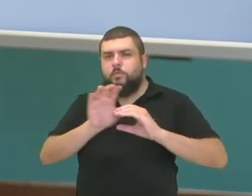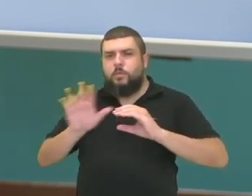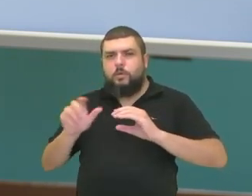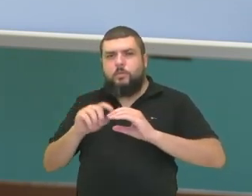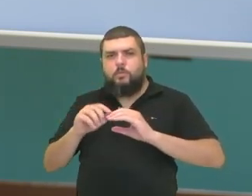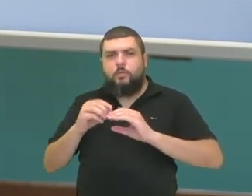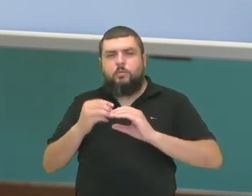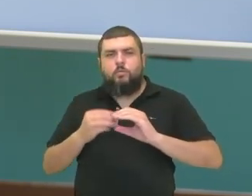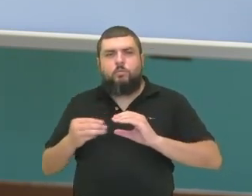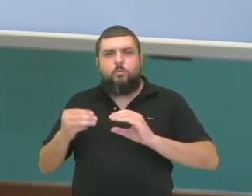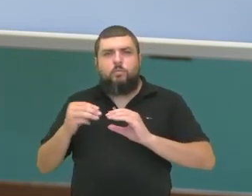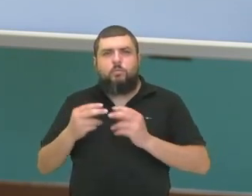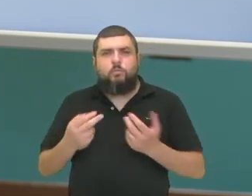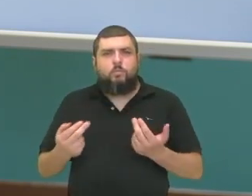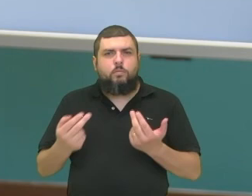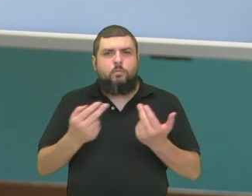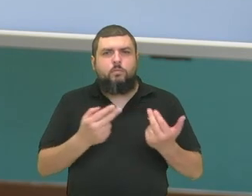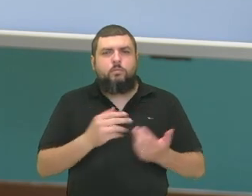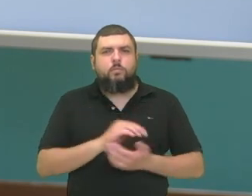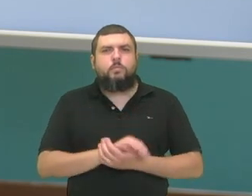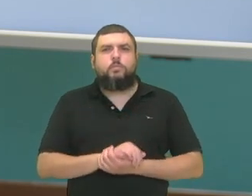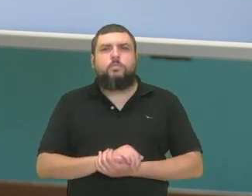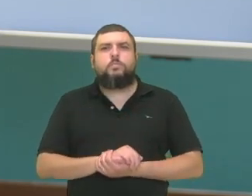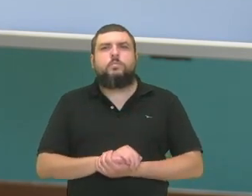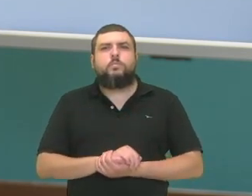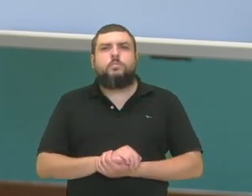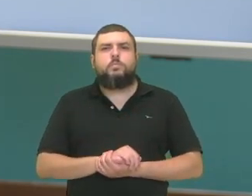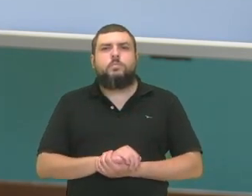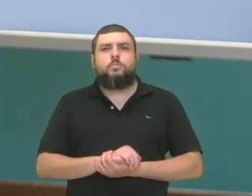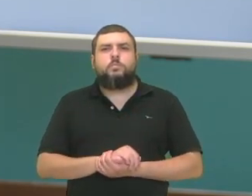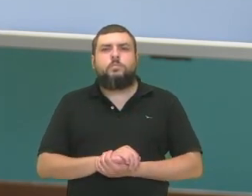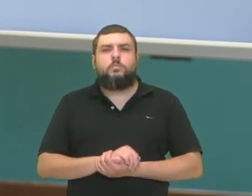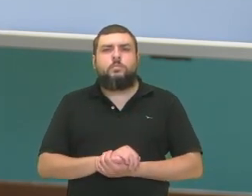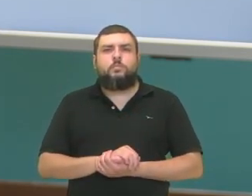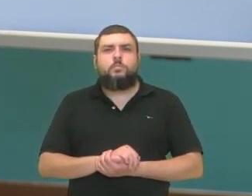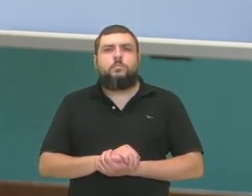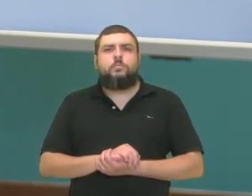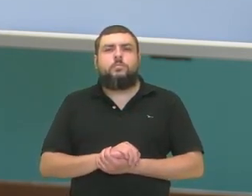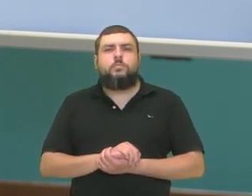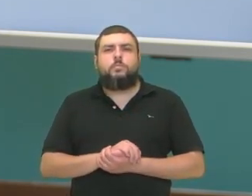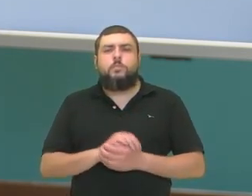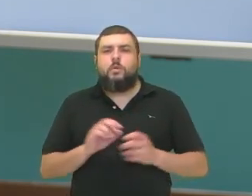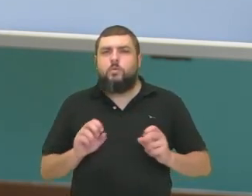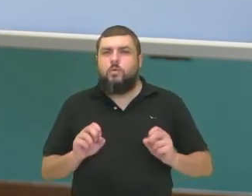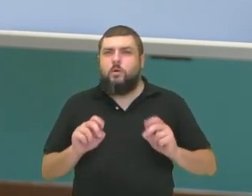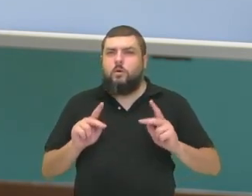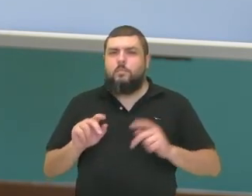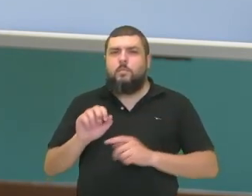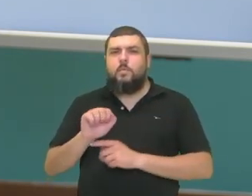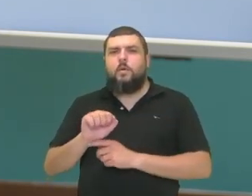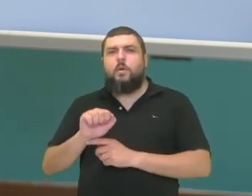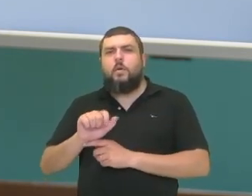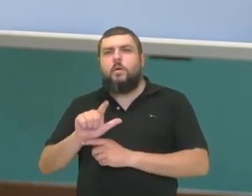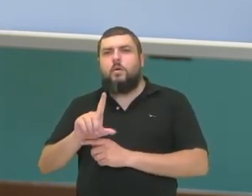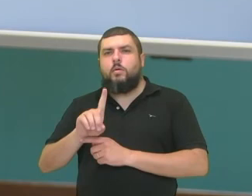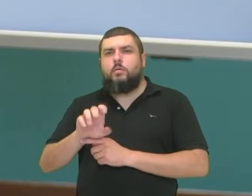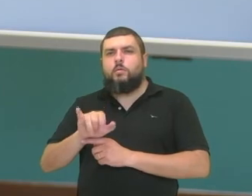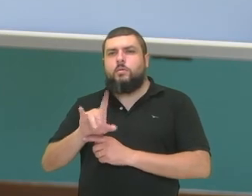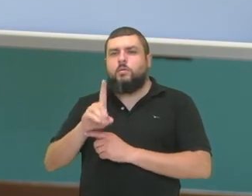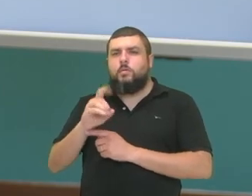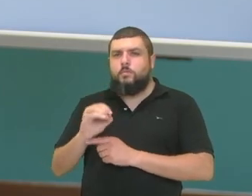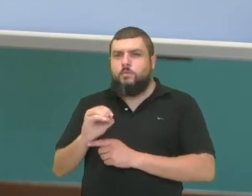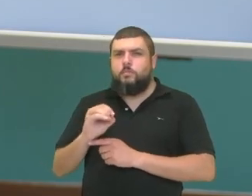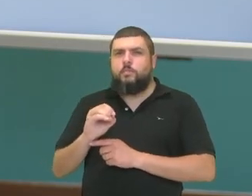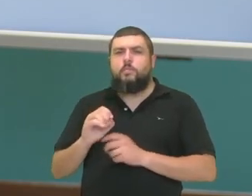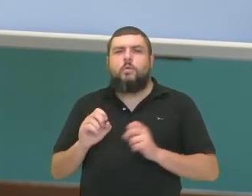e homogênea. Muito bem. Professor, esses aqui são os 2 aldeídos, certo? Eu cheguei nesses 2 aldeídos.